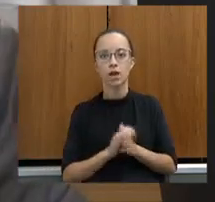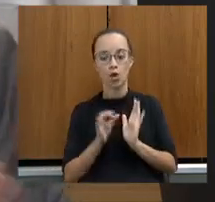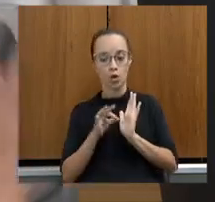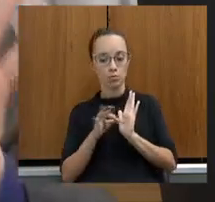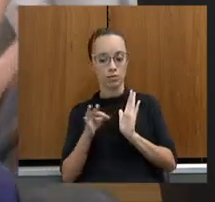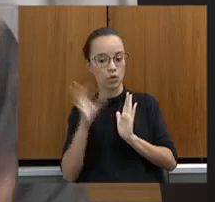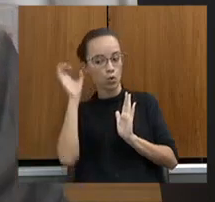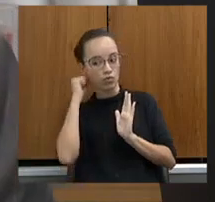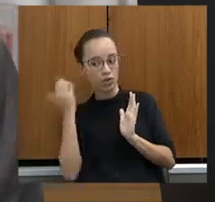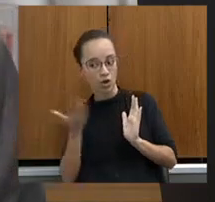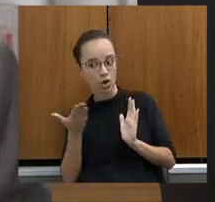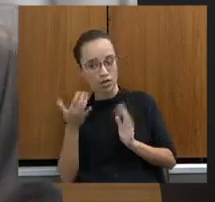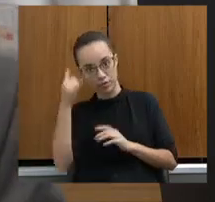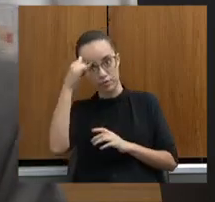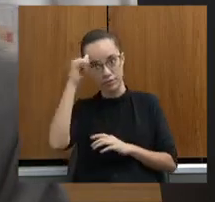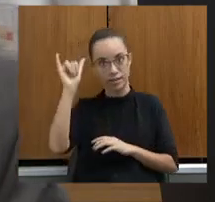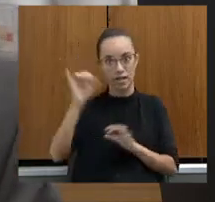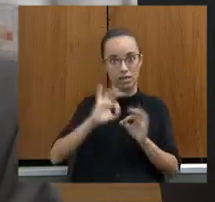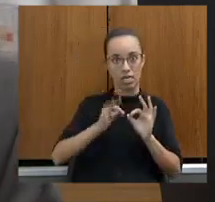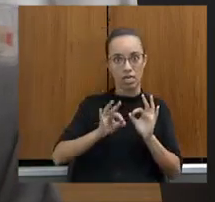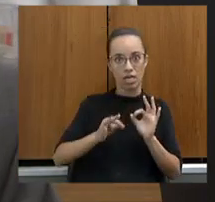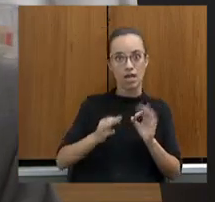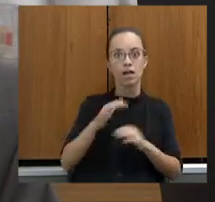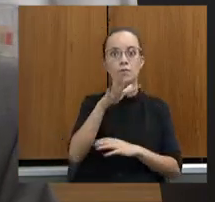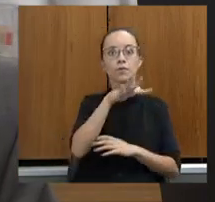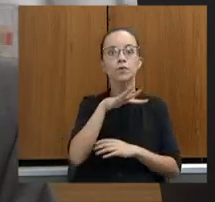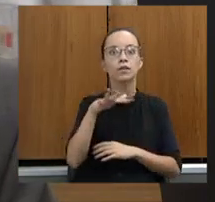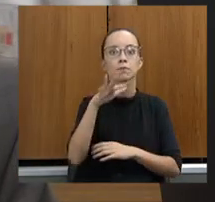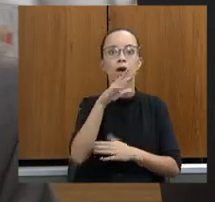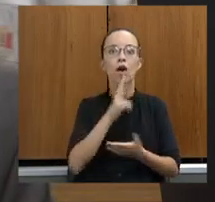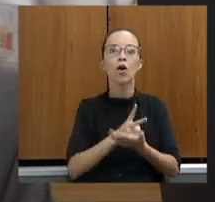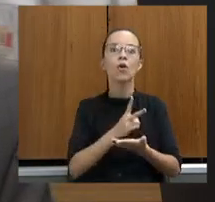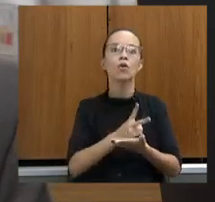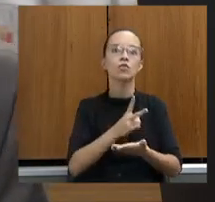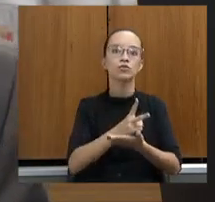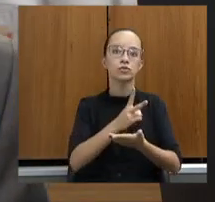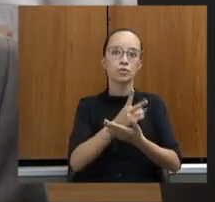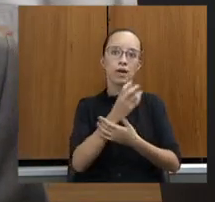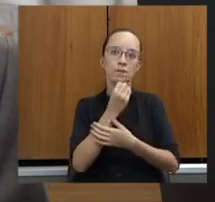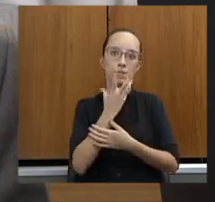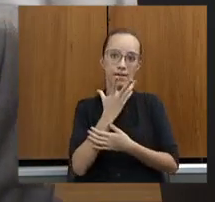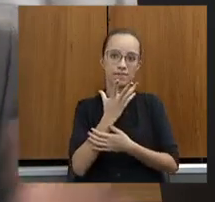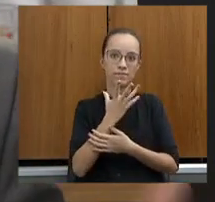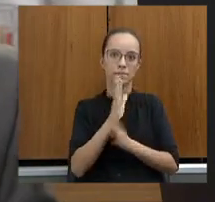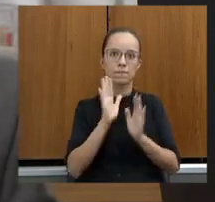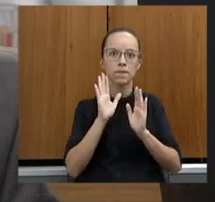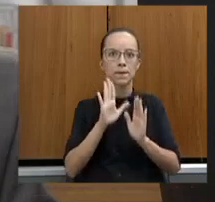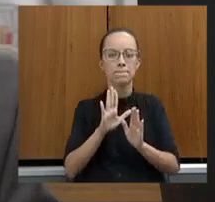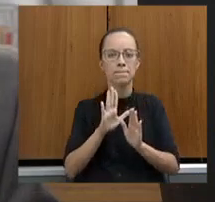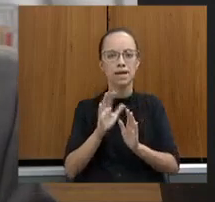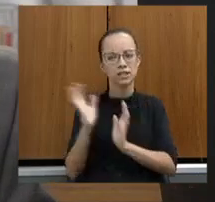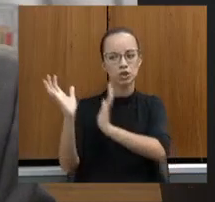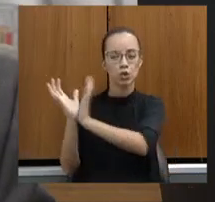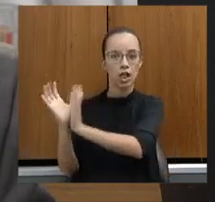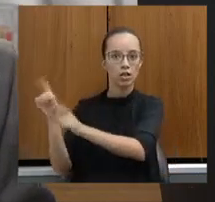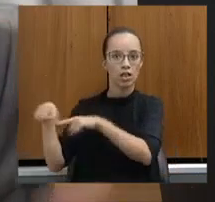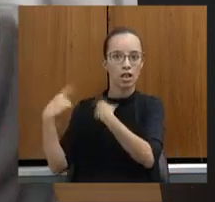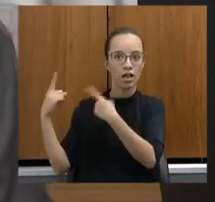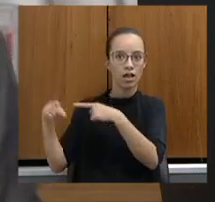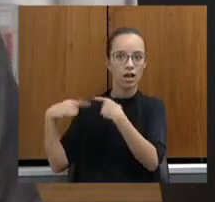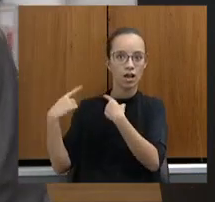até para não o clima continuar respeitoso e amistoso mas se um lado provoca